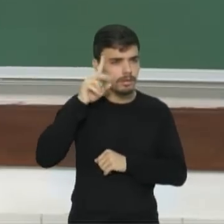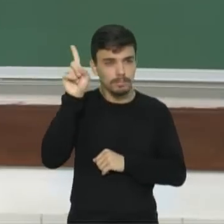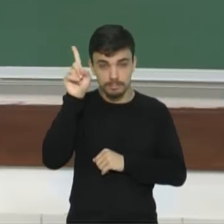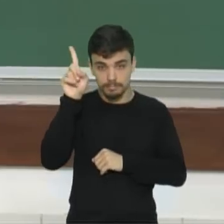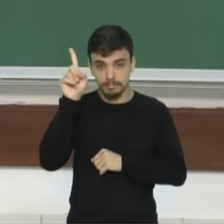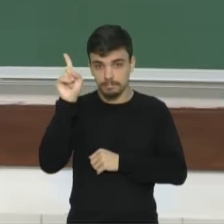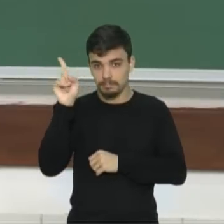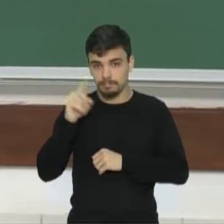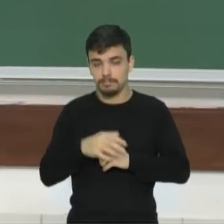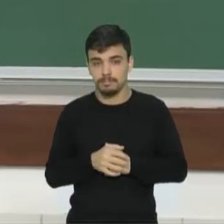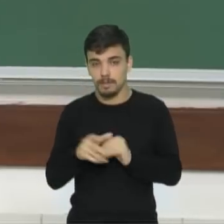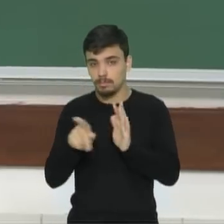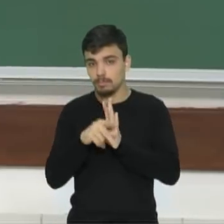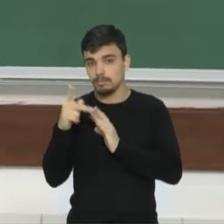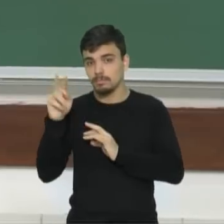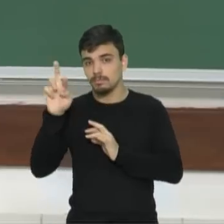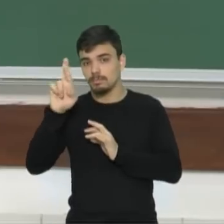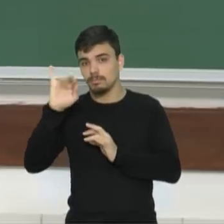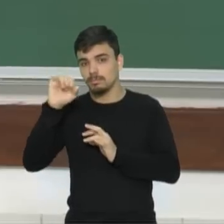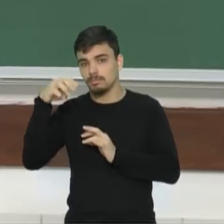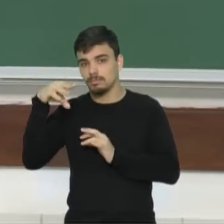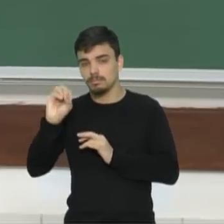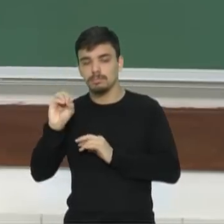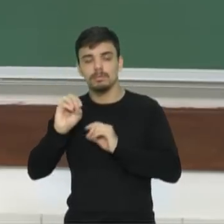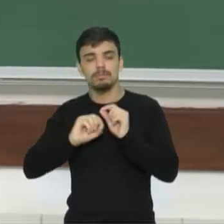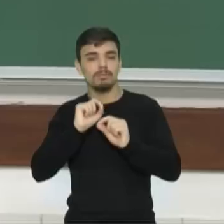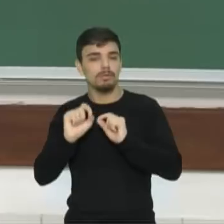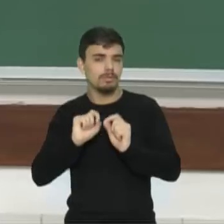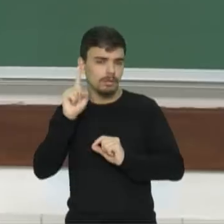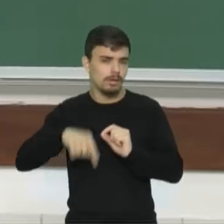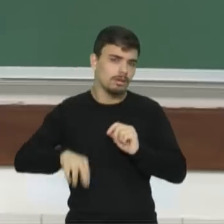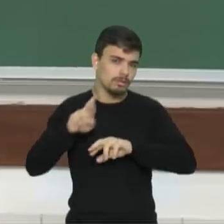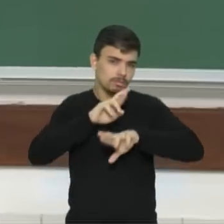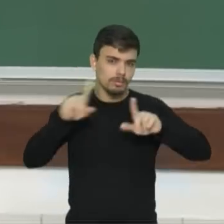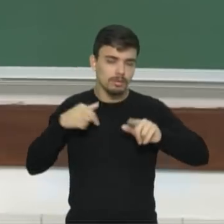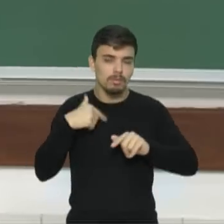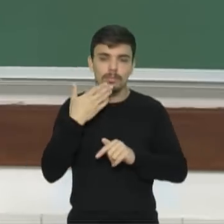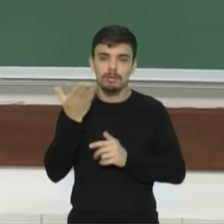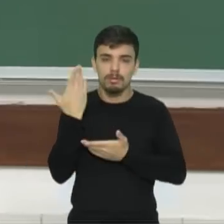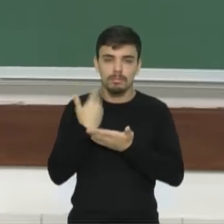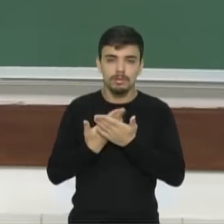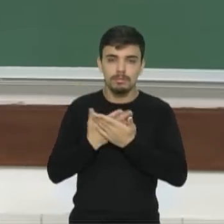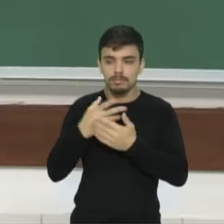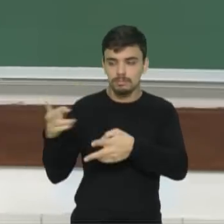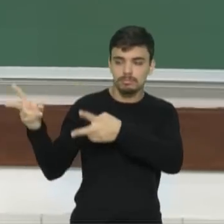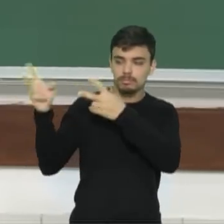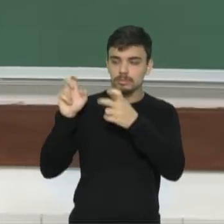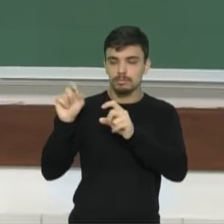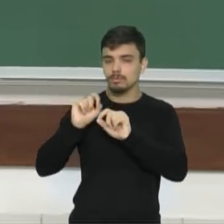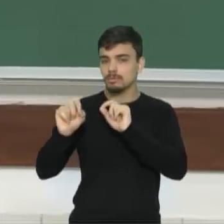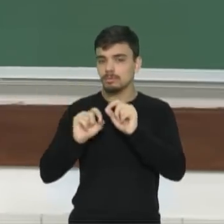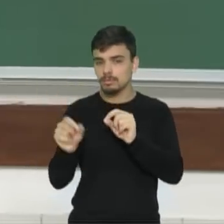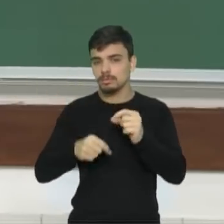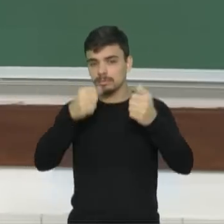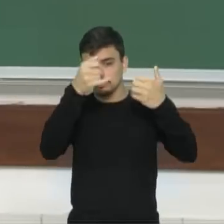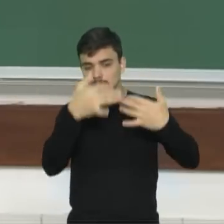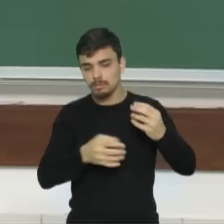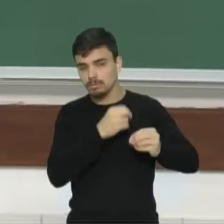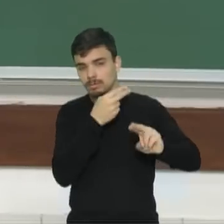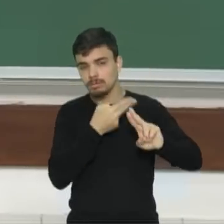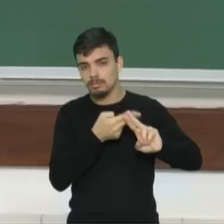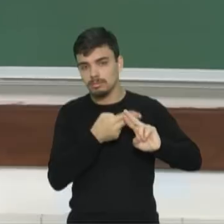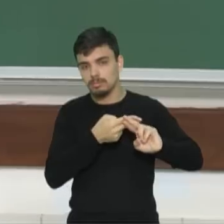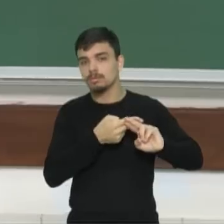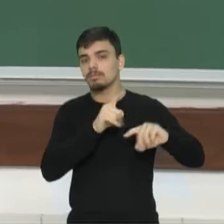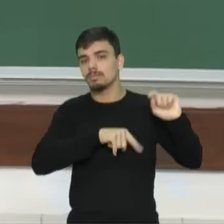aqui, do prisma. Agora, é diferente. Na aula passada eu pedi para você observar, eu pedi para você contar os materiais